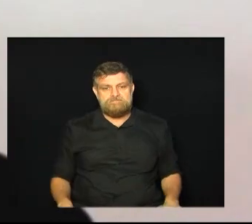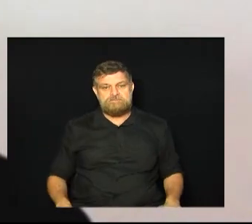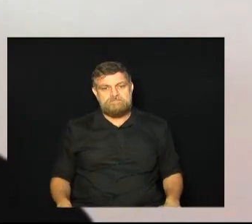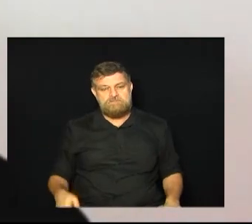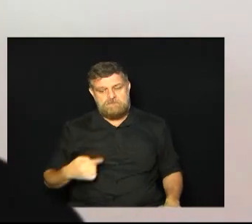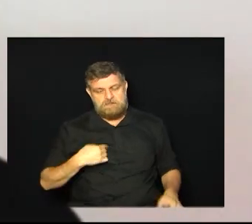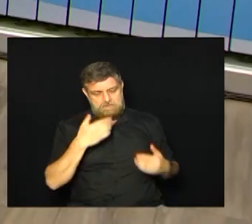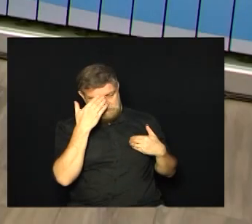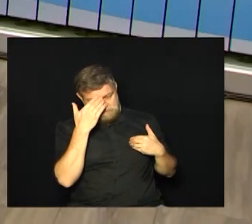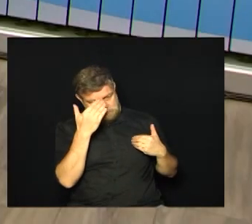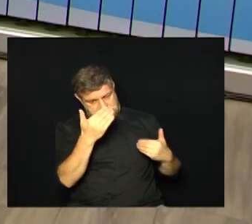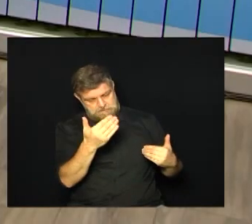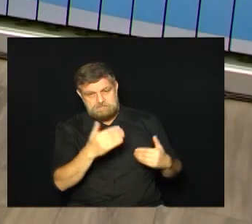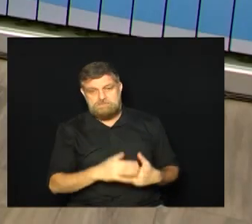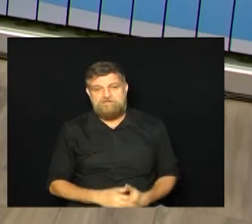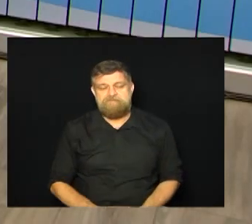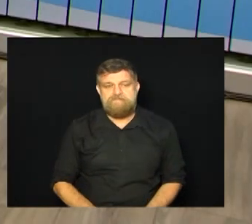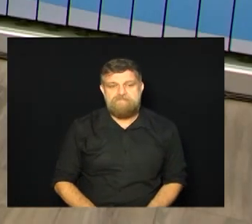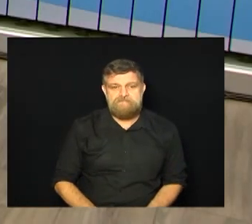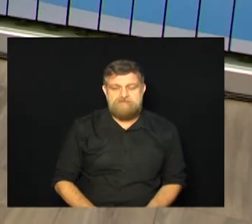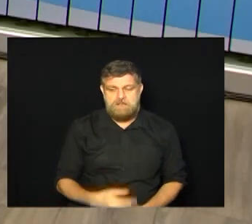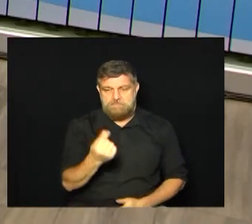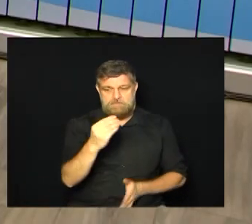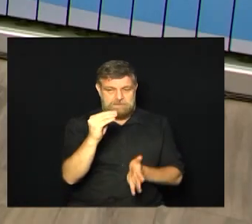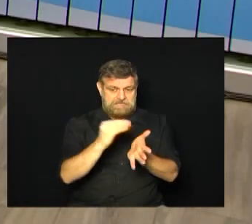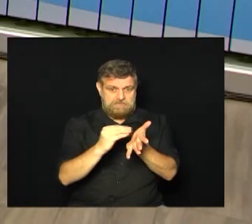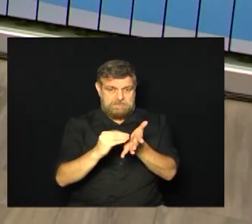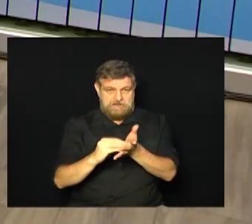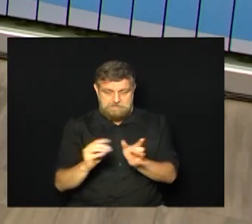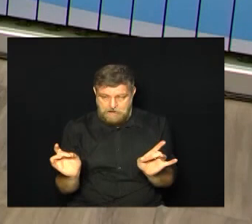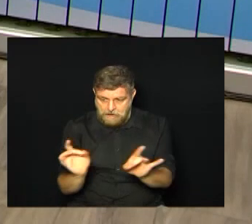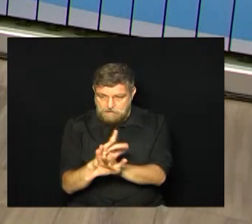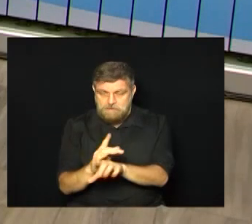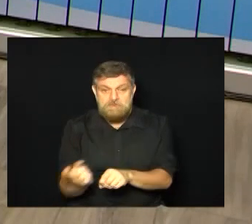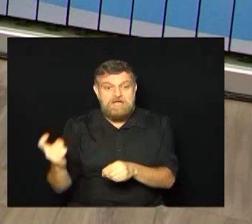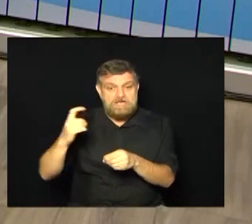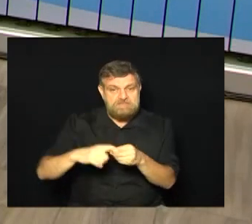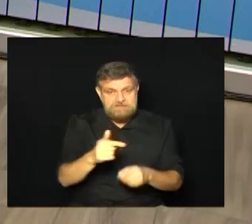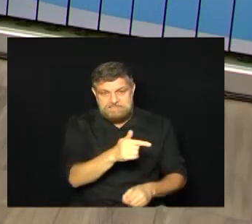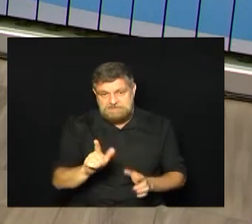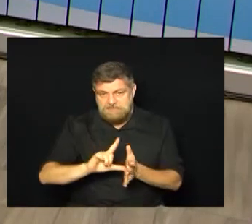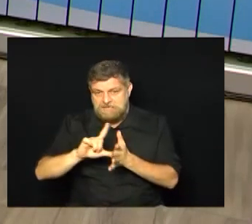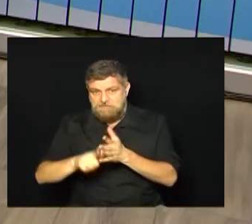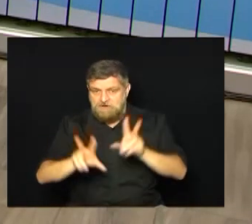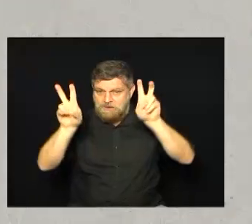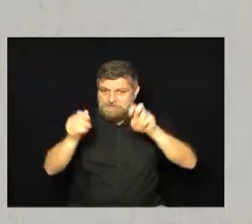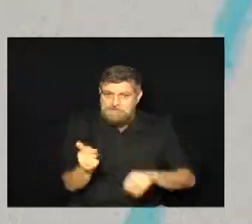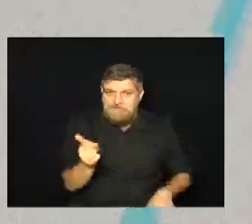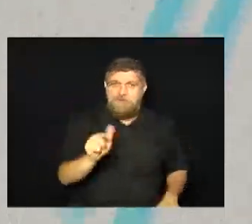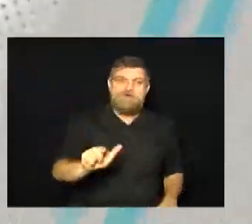Eu que agradeço. Ponto final aqui no Na Ponta do Lápis e a gente volta na próxima semana com outro tema.